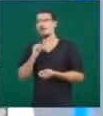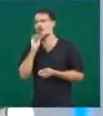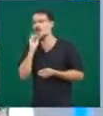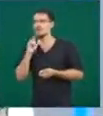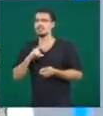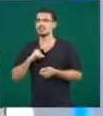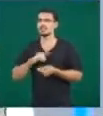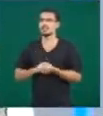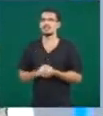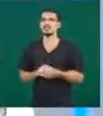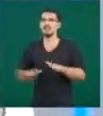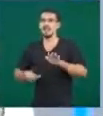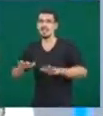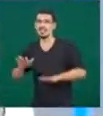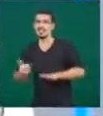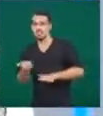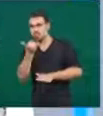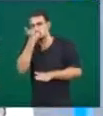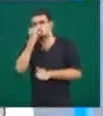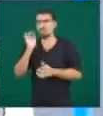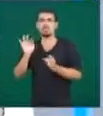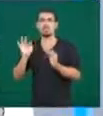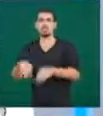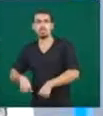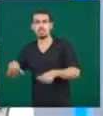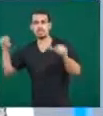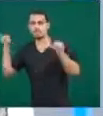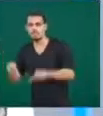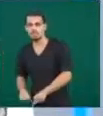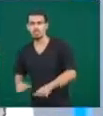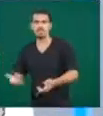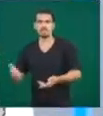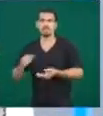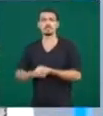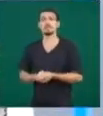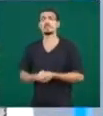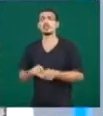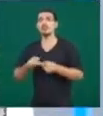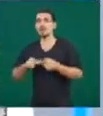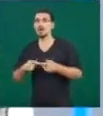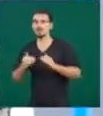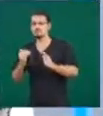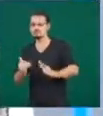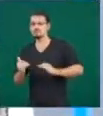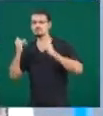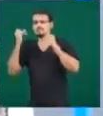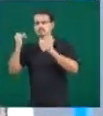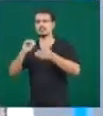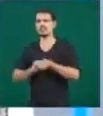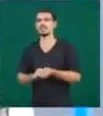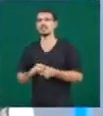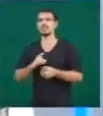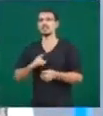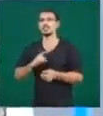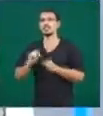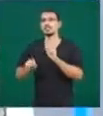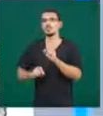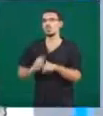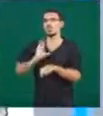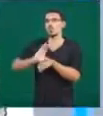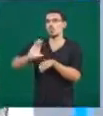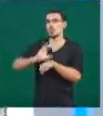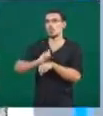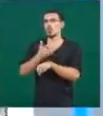nos empreendimentos dela, né? Mas superou esses fracassos. Então ela atende empreendedores através de cursos, de